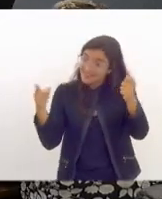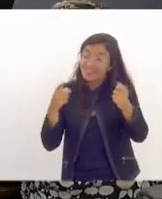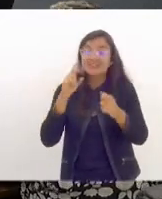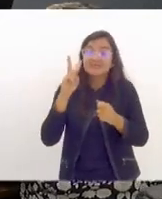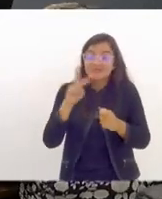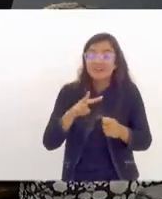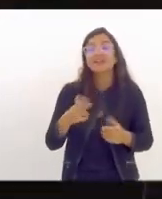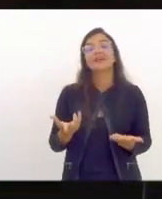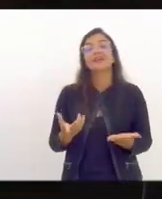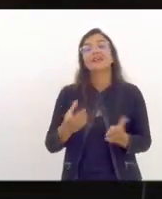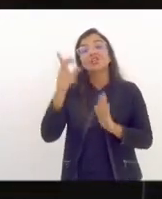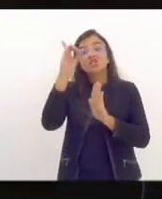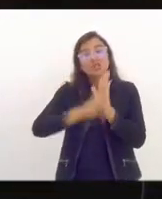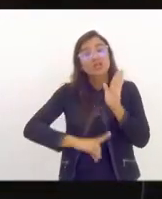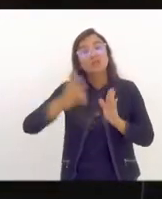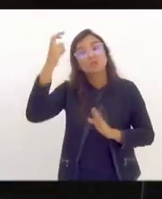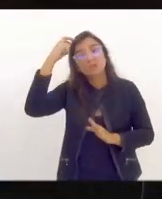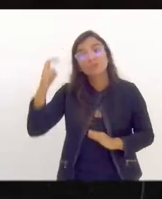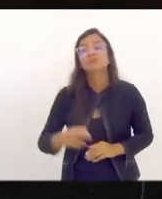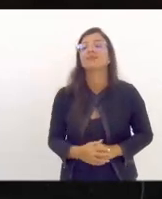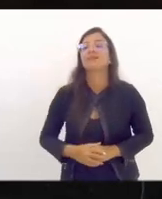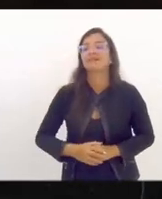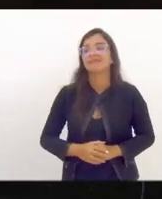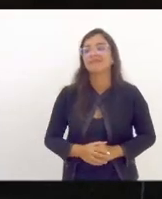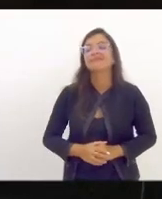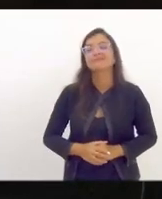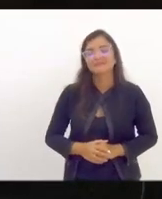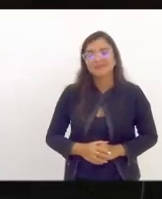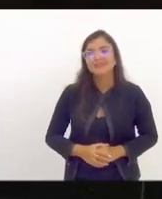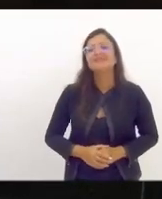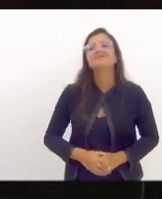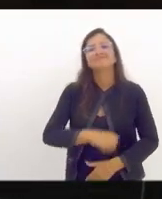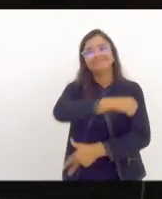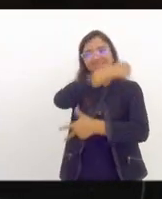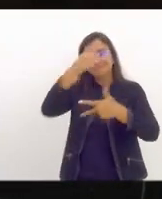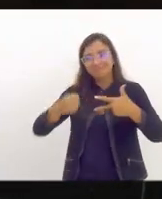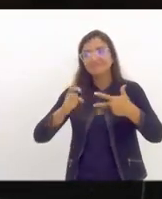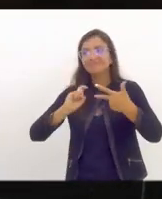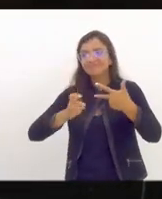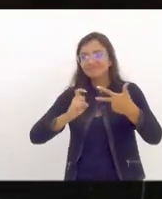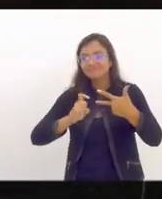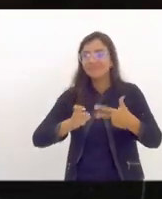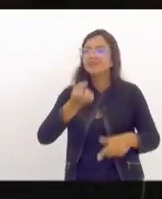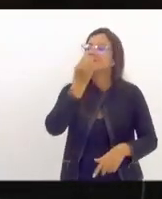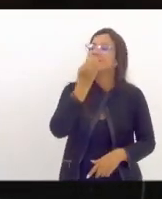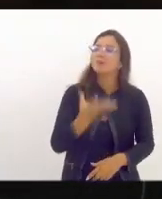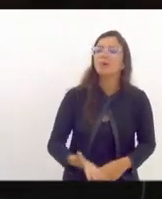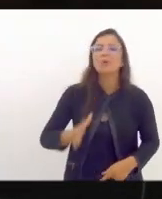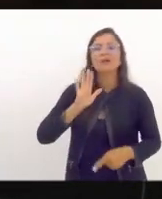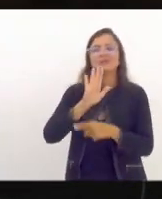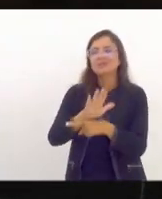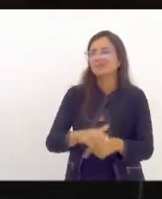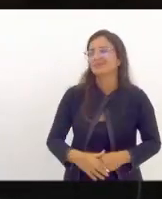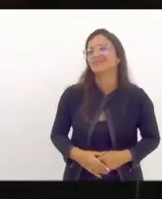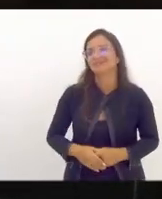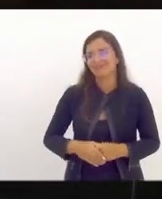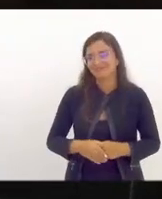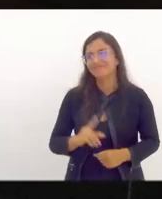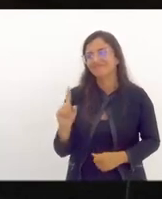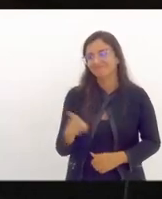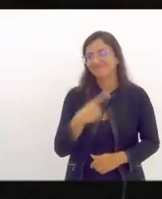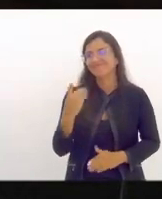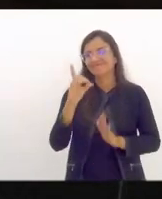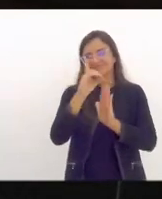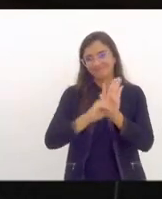os nossos direitos culturais o espaço legislativo é a principal principal ferramenta para a gente construir os